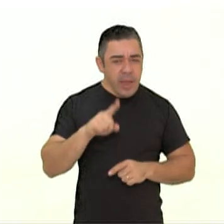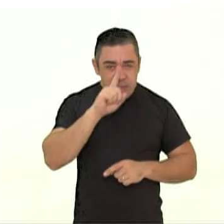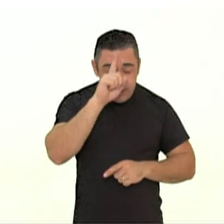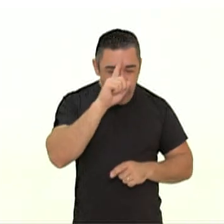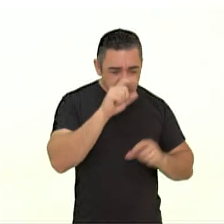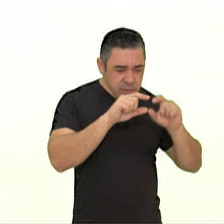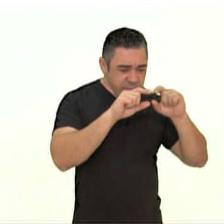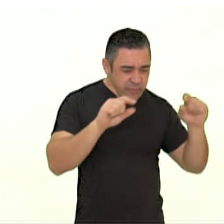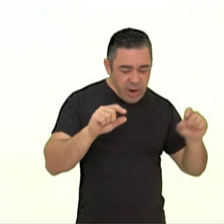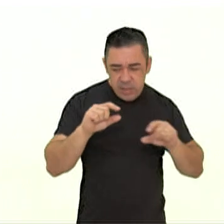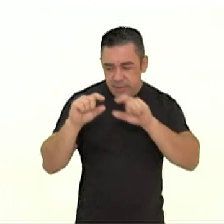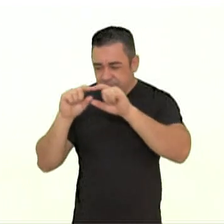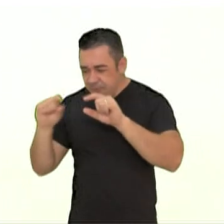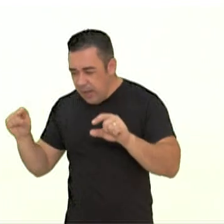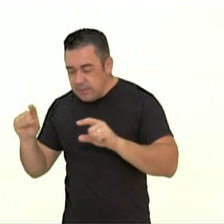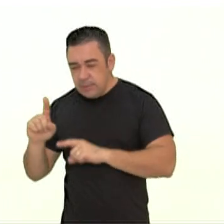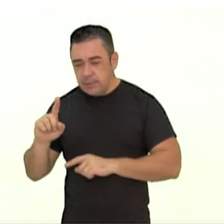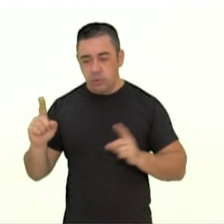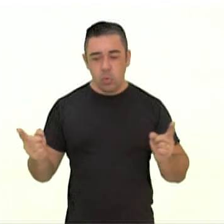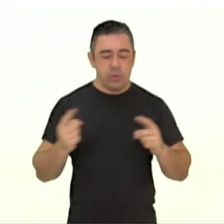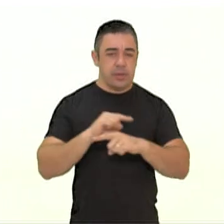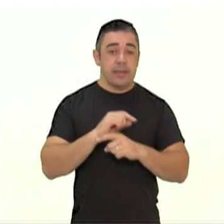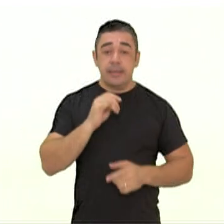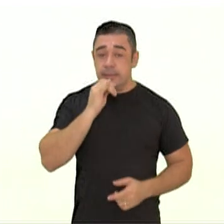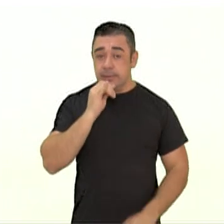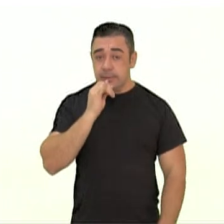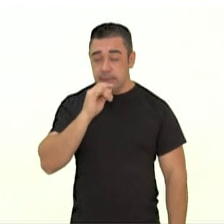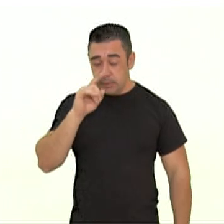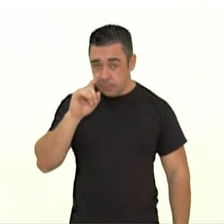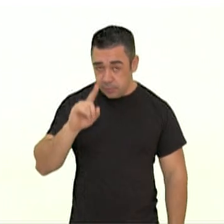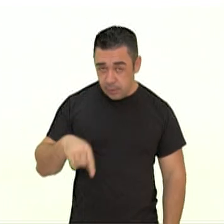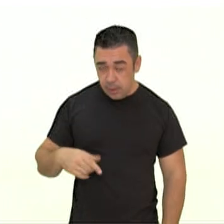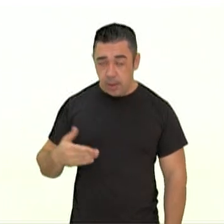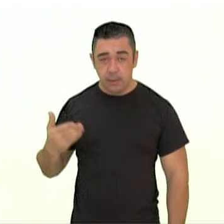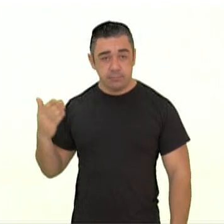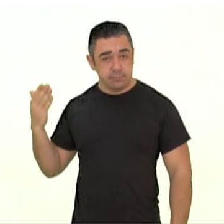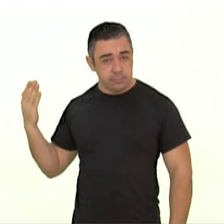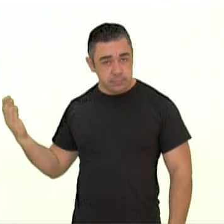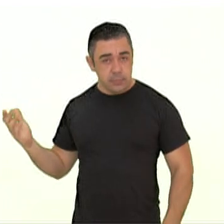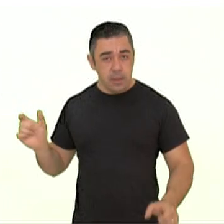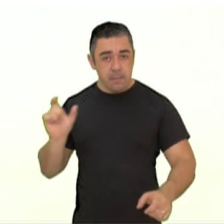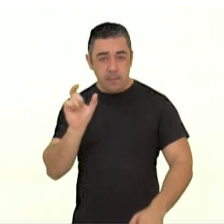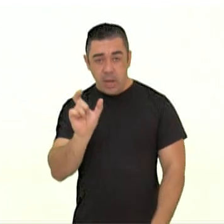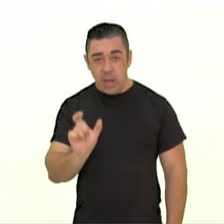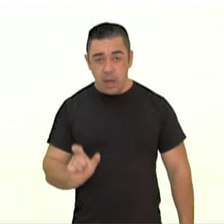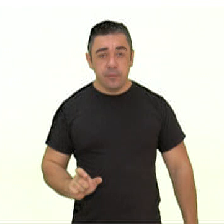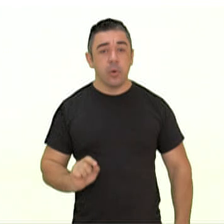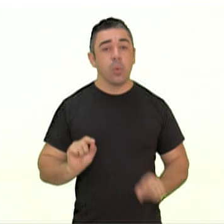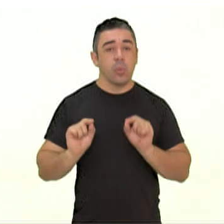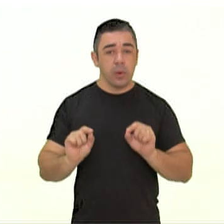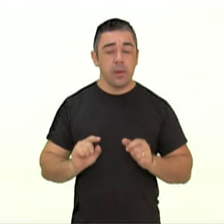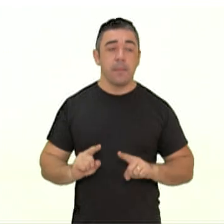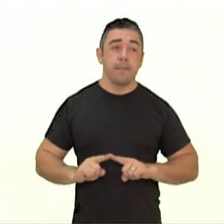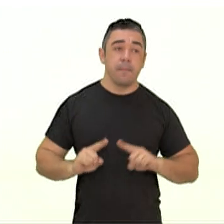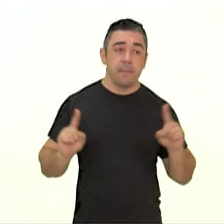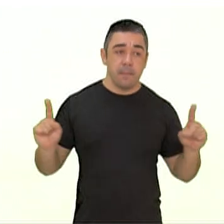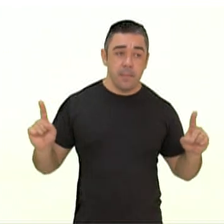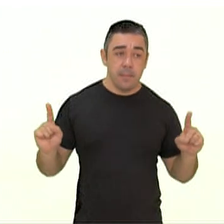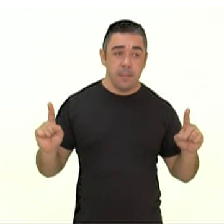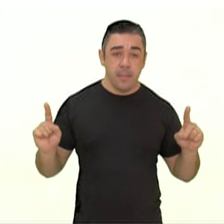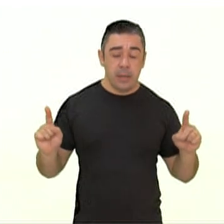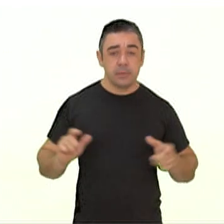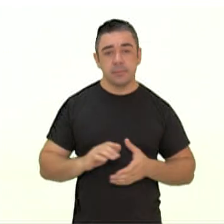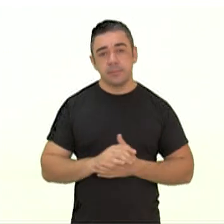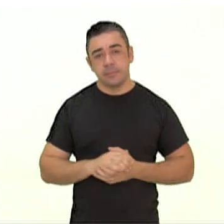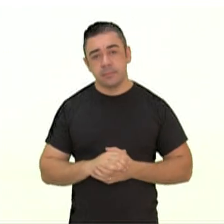ideias presentes na frase. São exemplos de conjunções coordenativas adversativas, mas